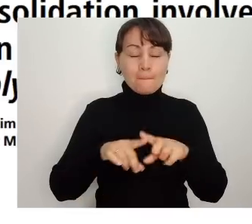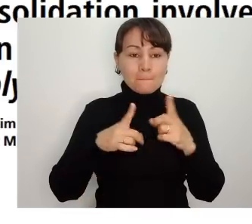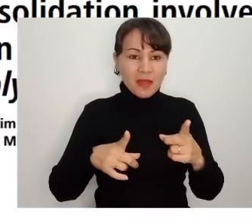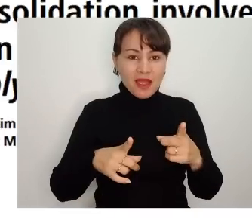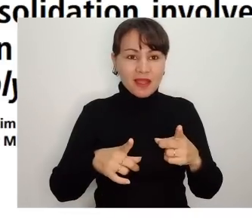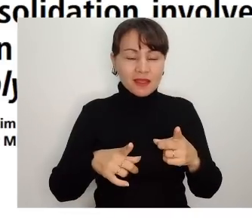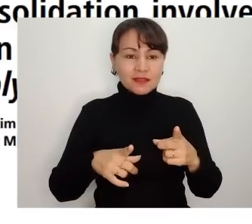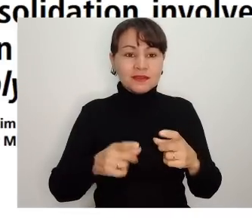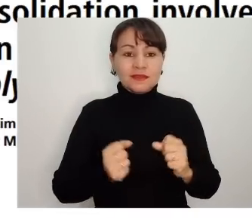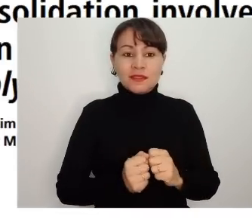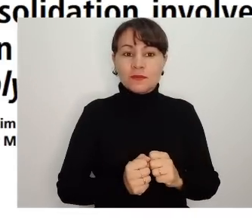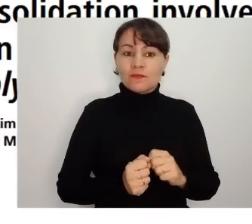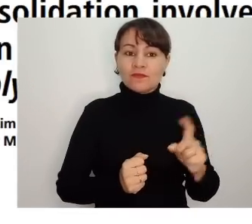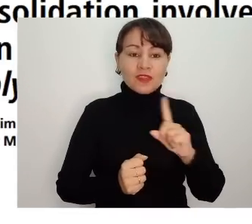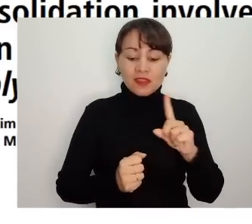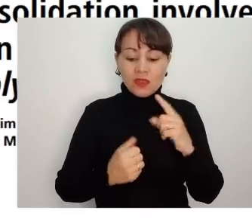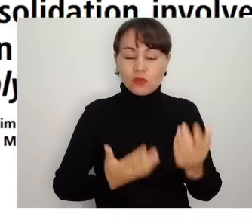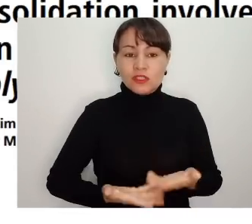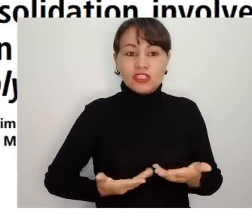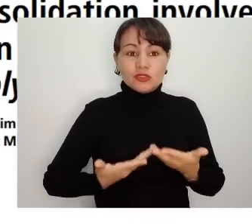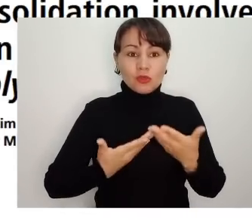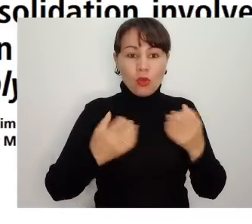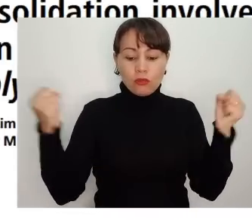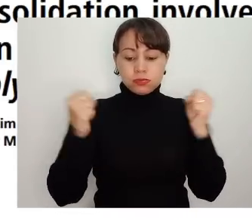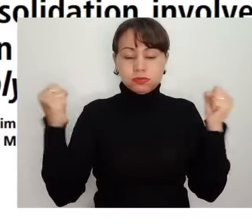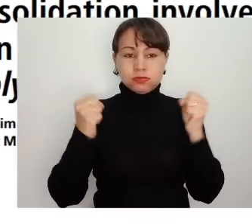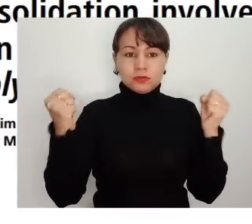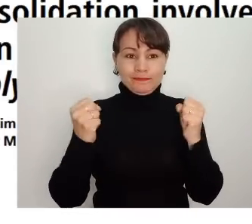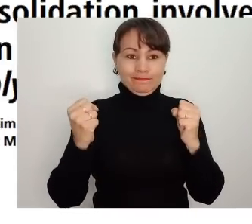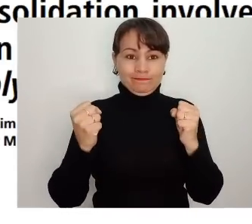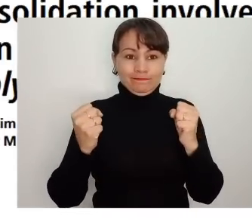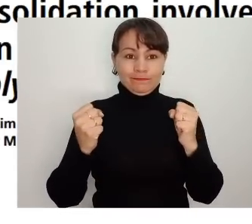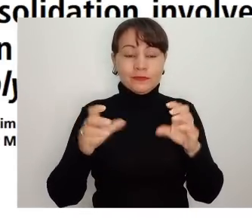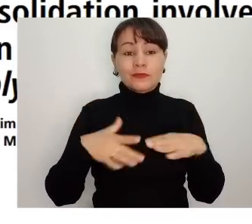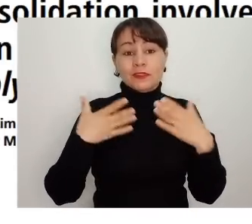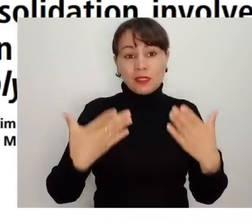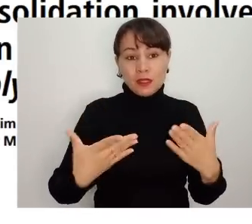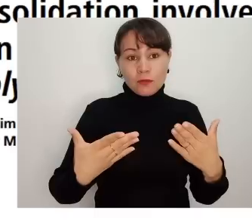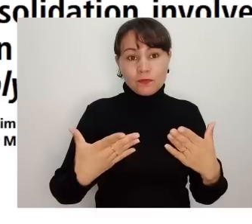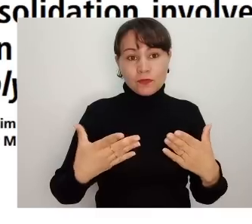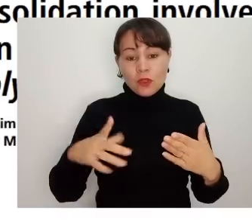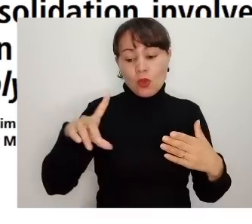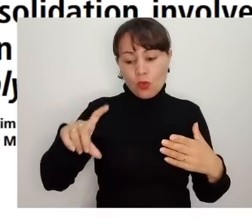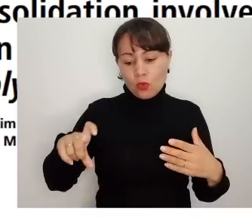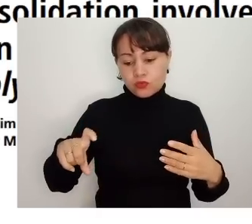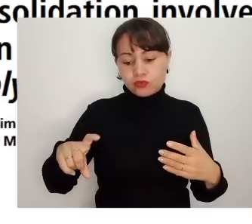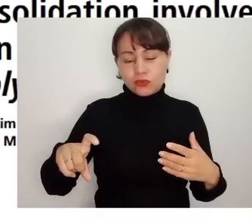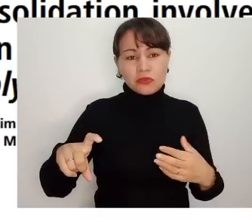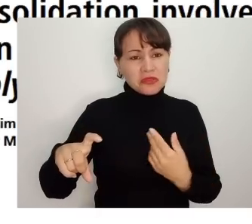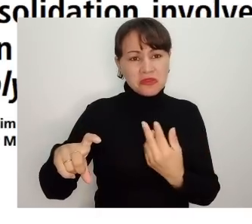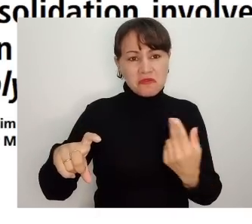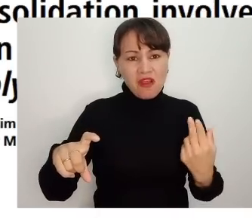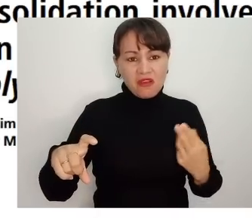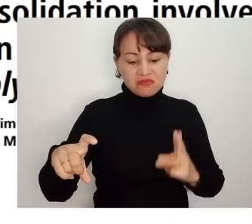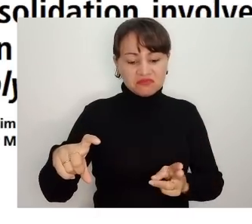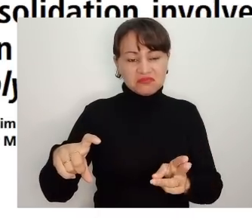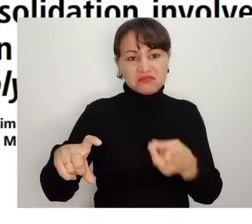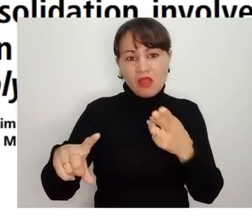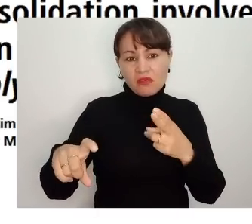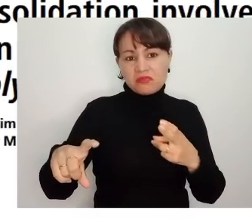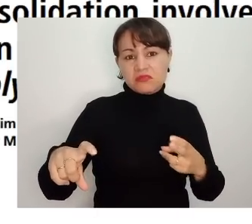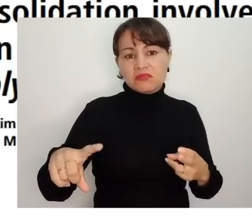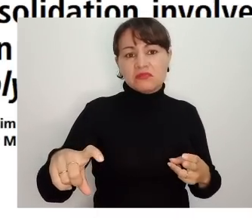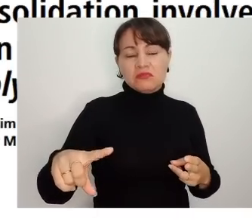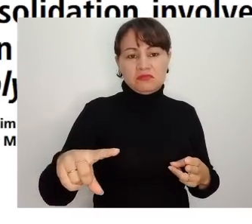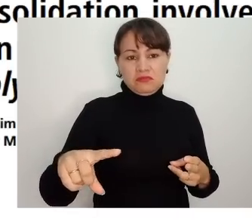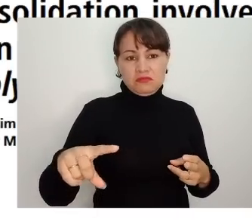mas a via sensorial não estimulou a via motora. Portanto, o sifão continuou do mesmo jeito